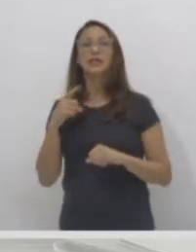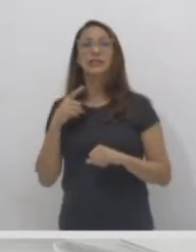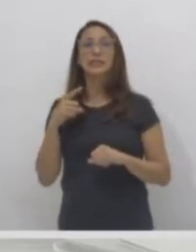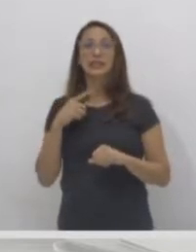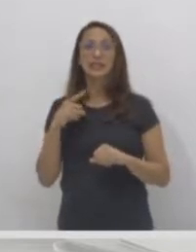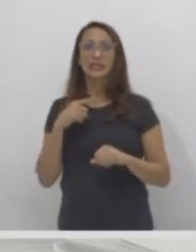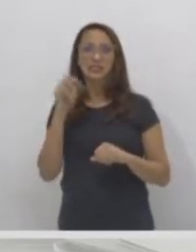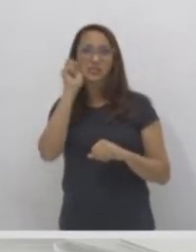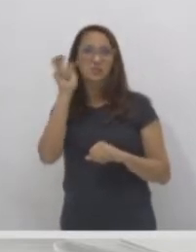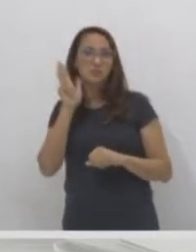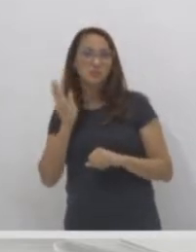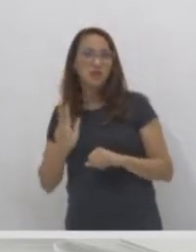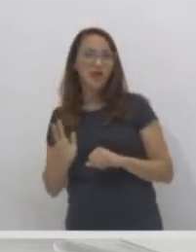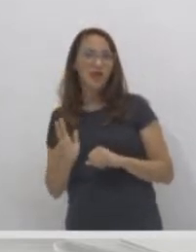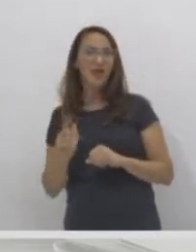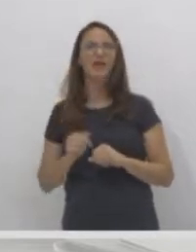irmão